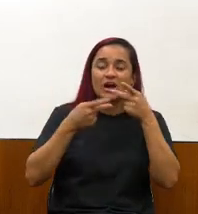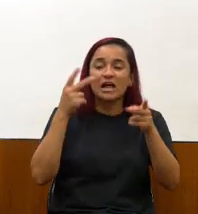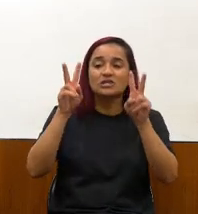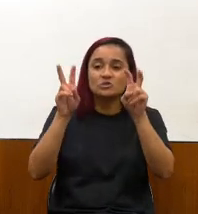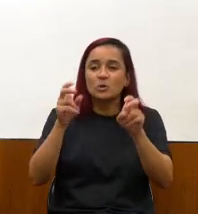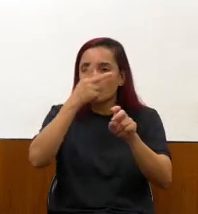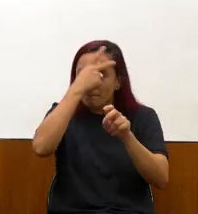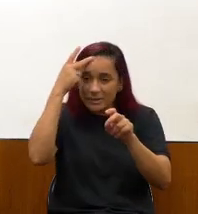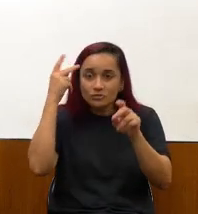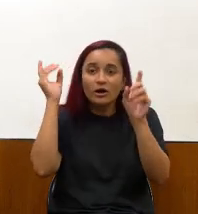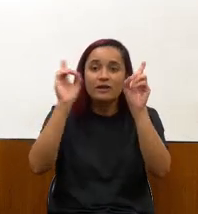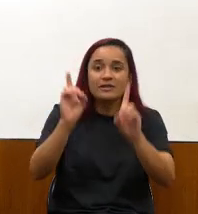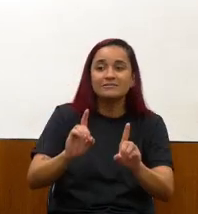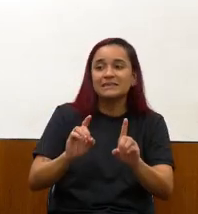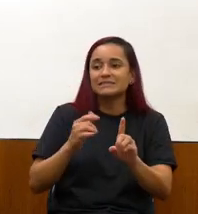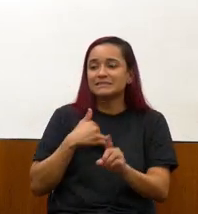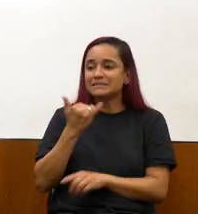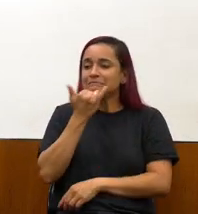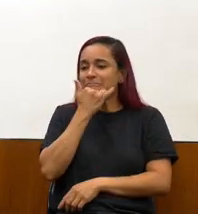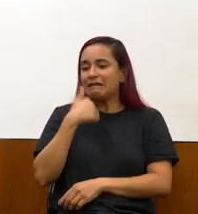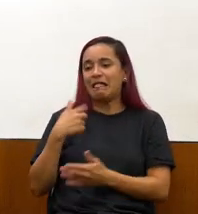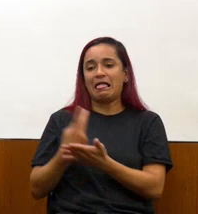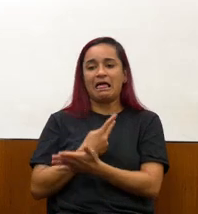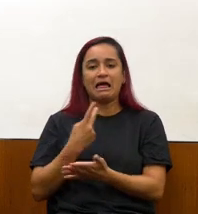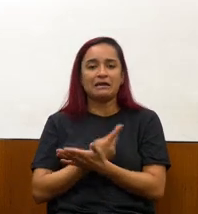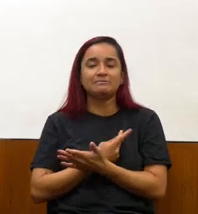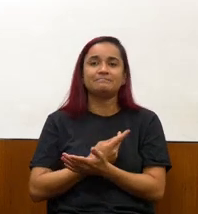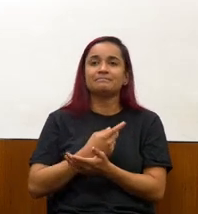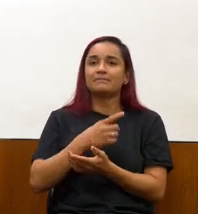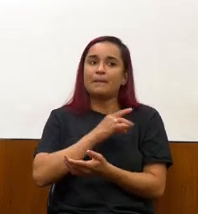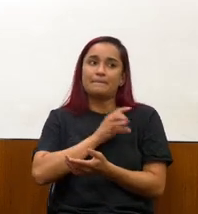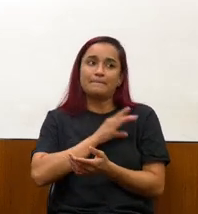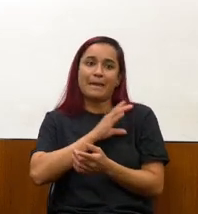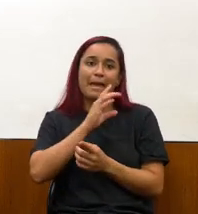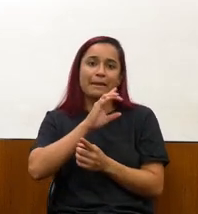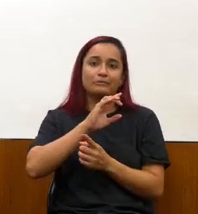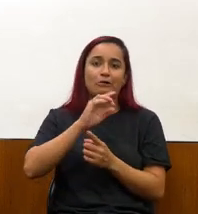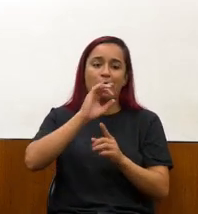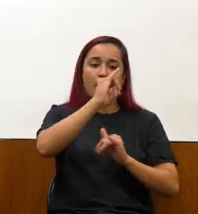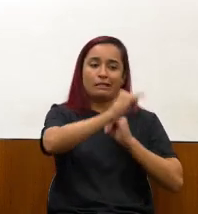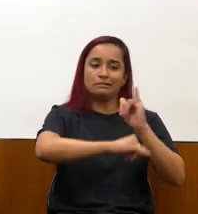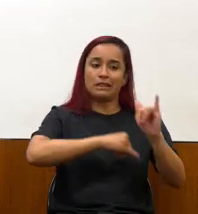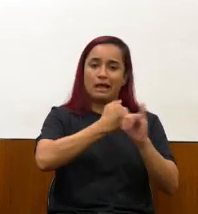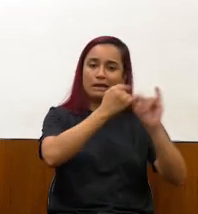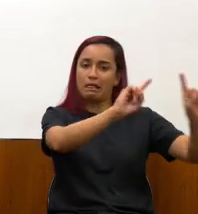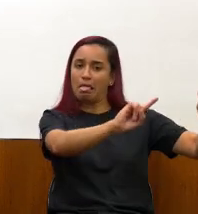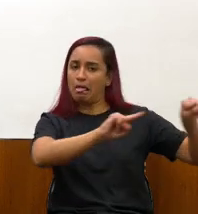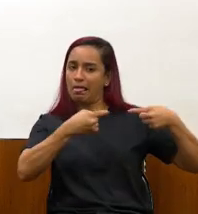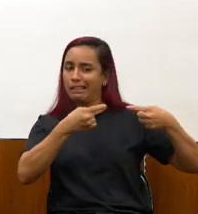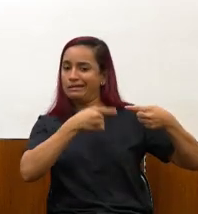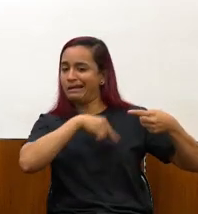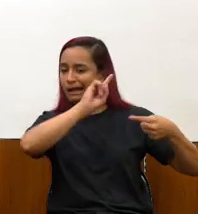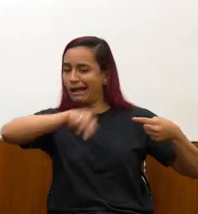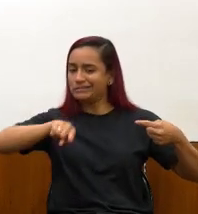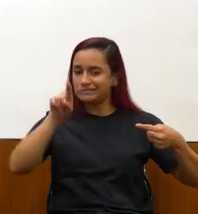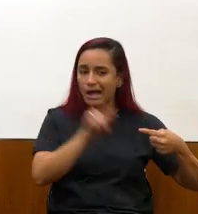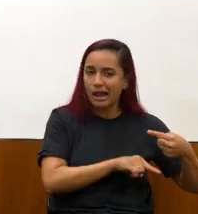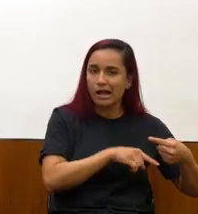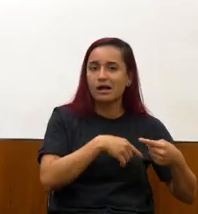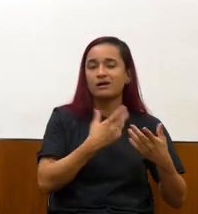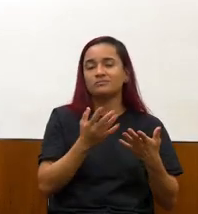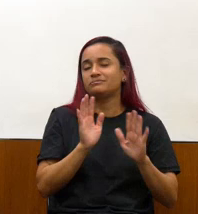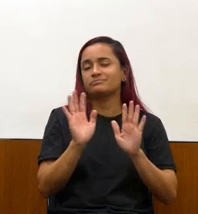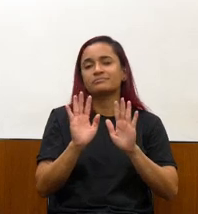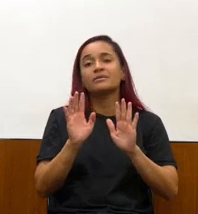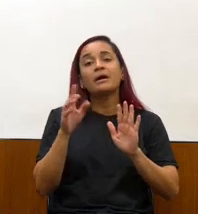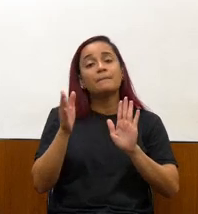pessoa com deficiência, de serem canceladas na internet, de serem canceladas na rede social. Mas a gente tem que propor a mudança e